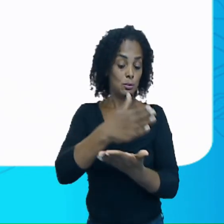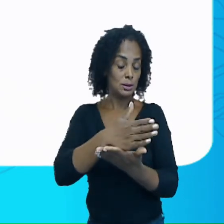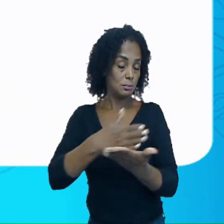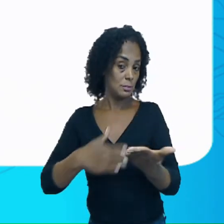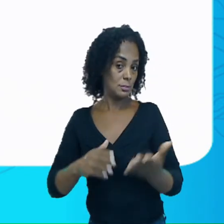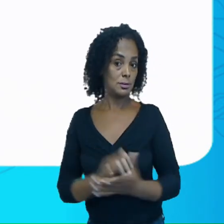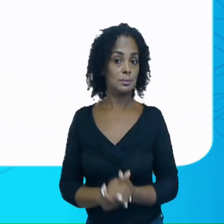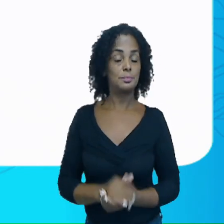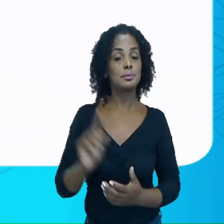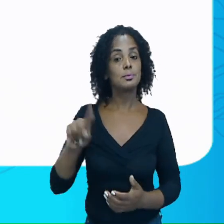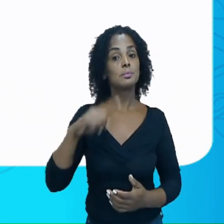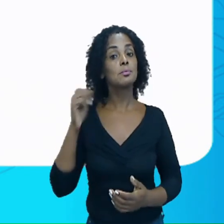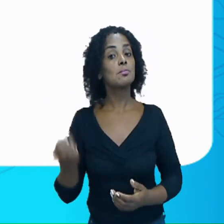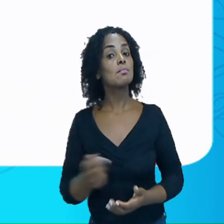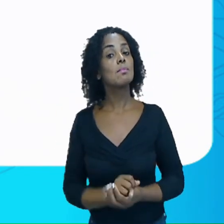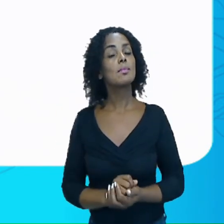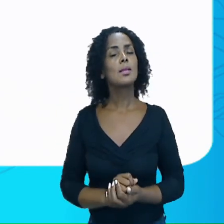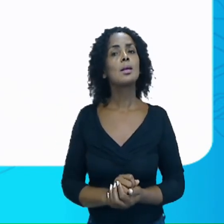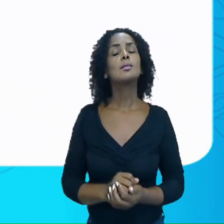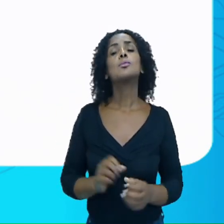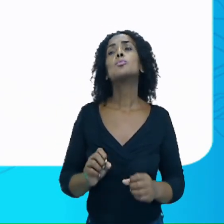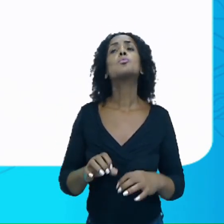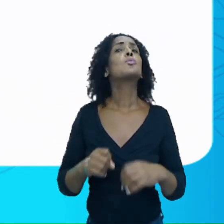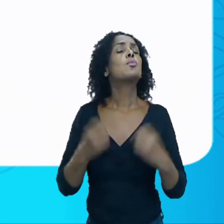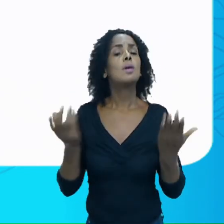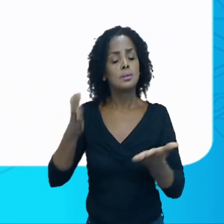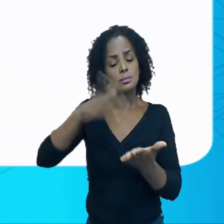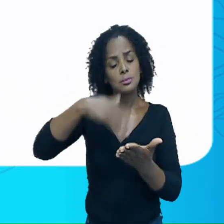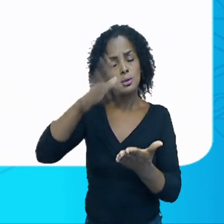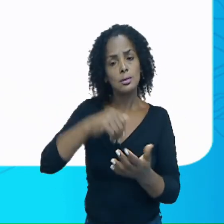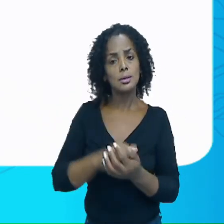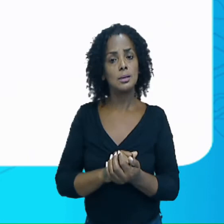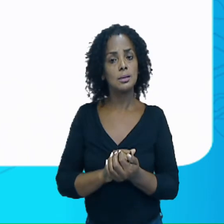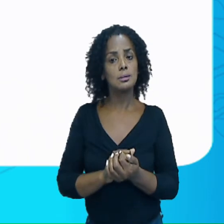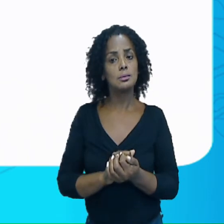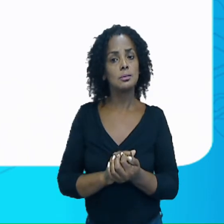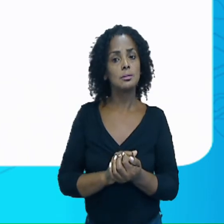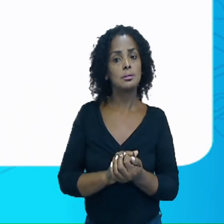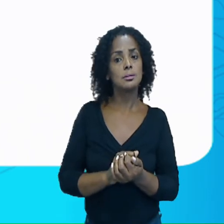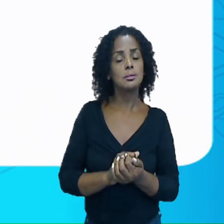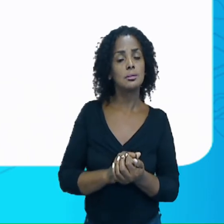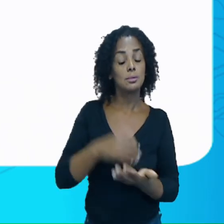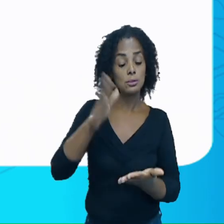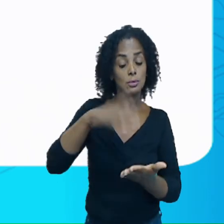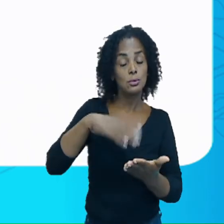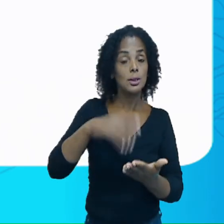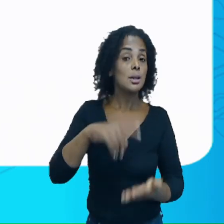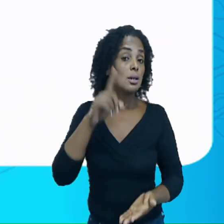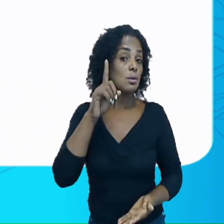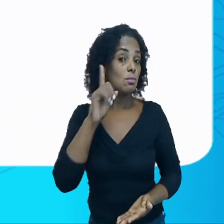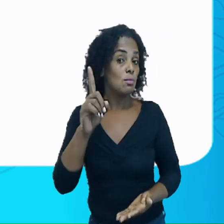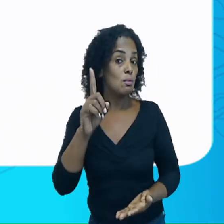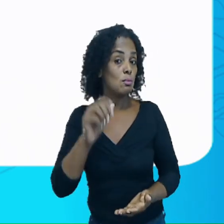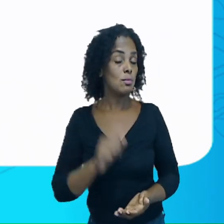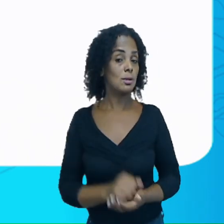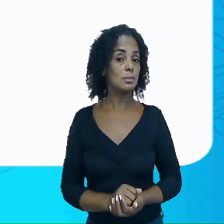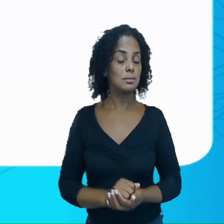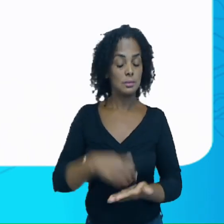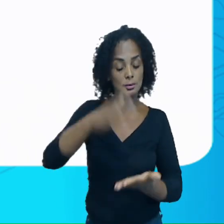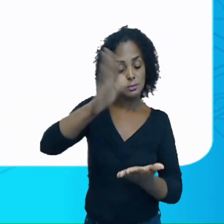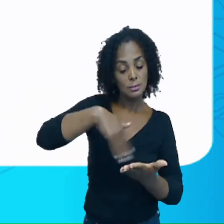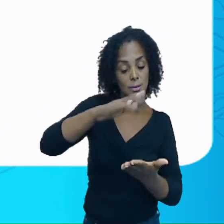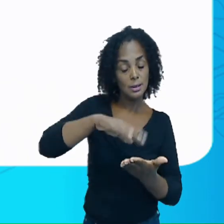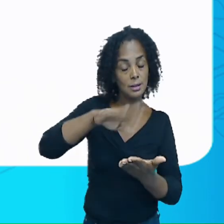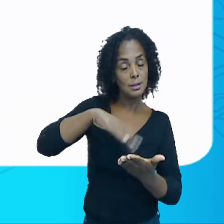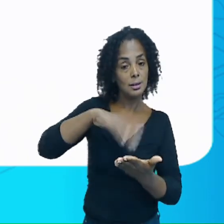próxima. Quantas partes eu colori? 1. Mas eu vou fazer diferente agora, olha. Eu vou colorir mais uma